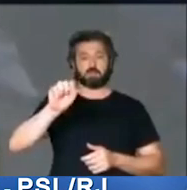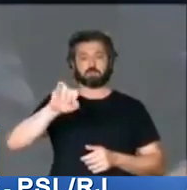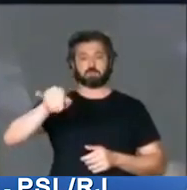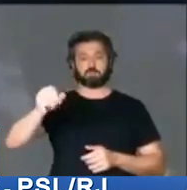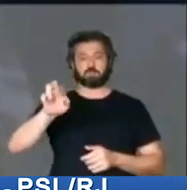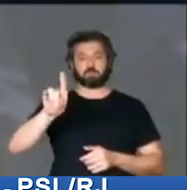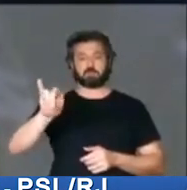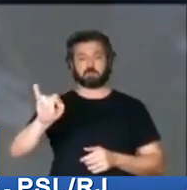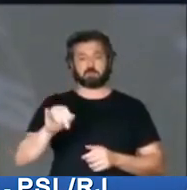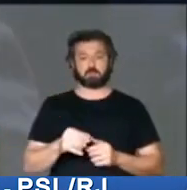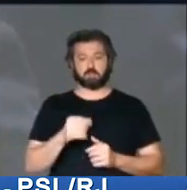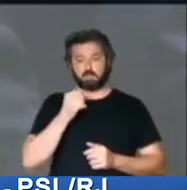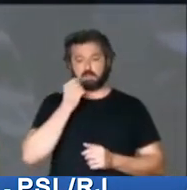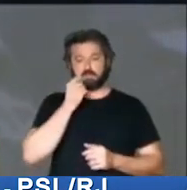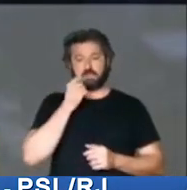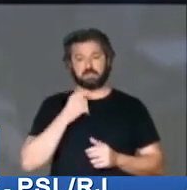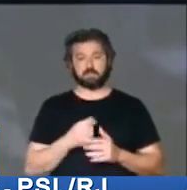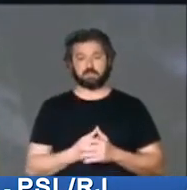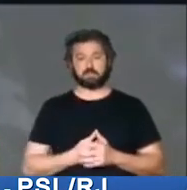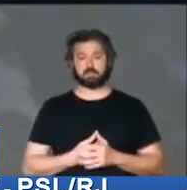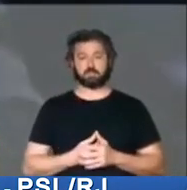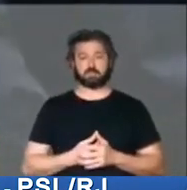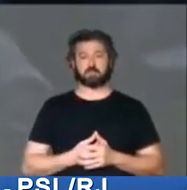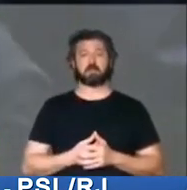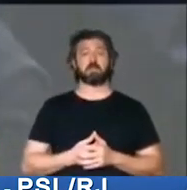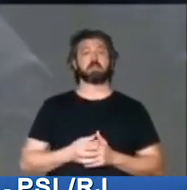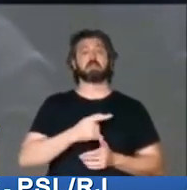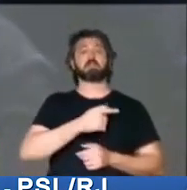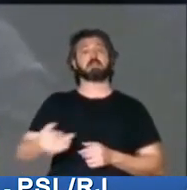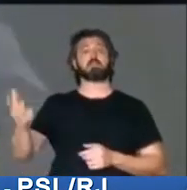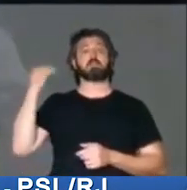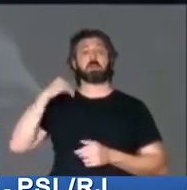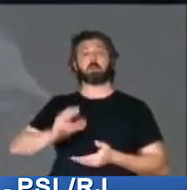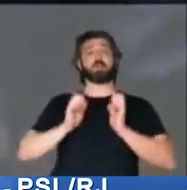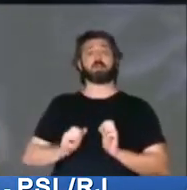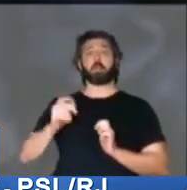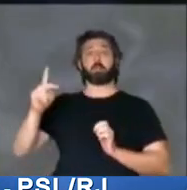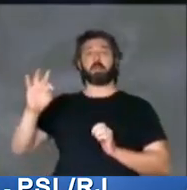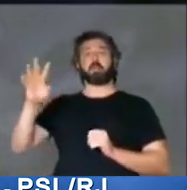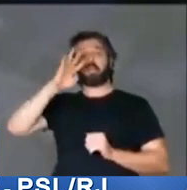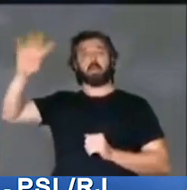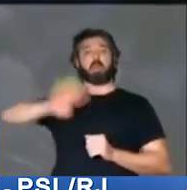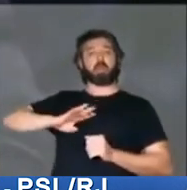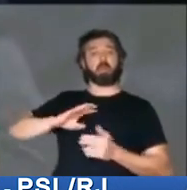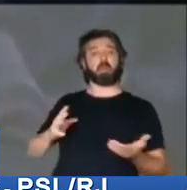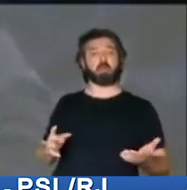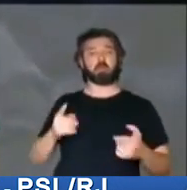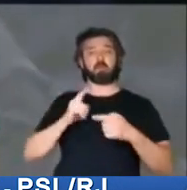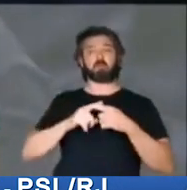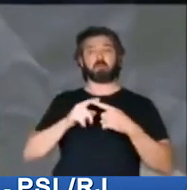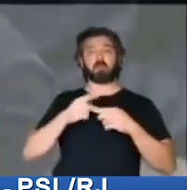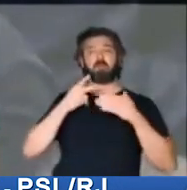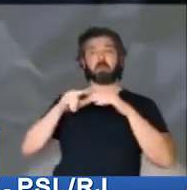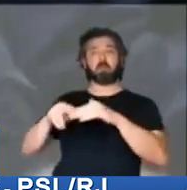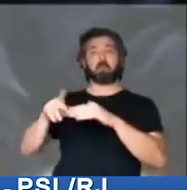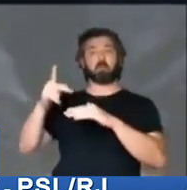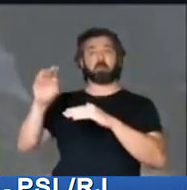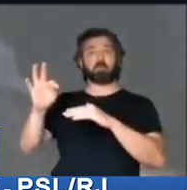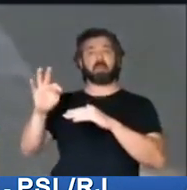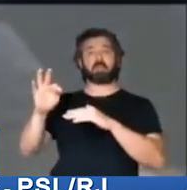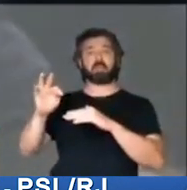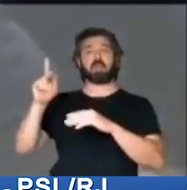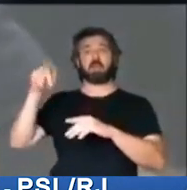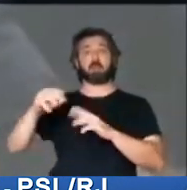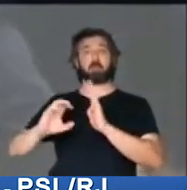Presidente, semana passada fui denunciado no Conselho de Ética pelo PT por ter chamado o partido de partido